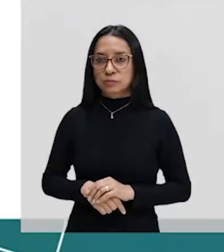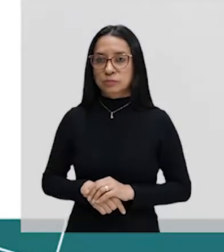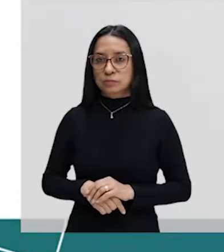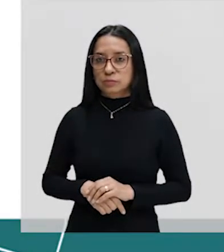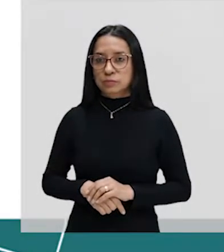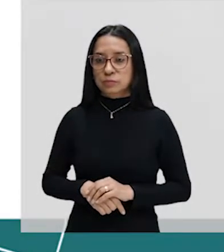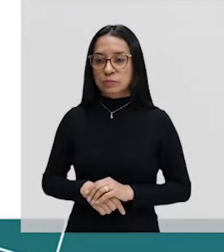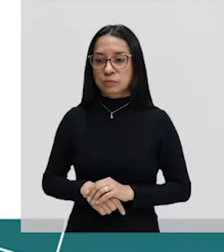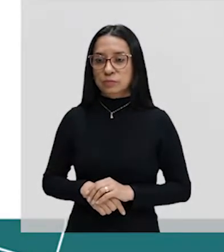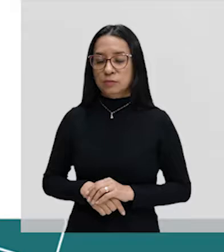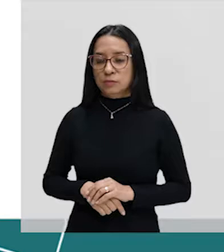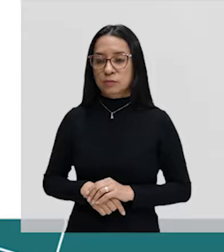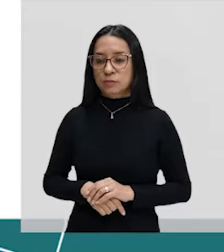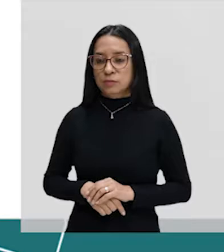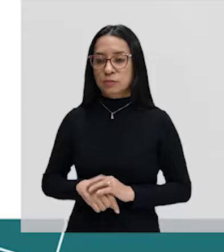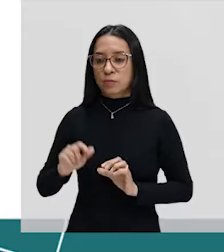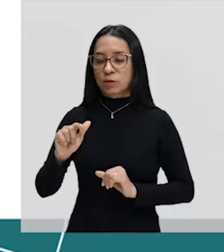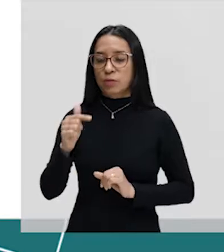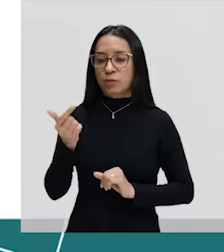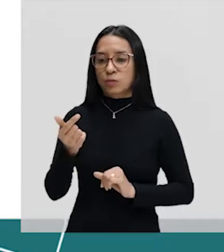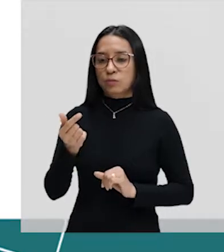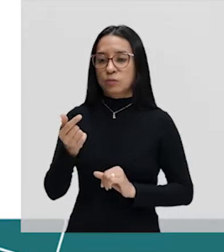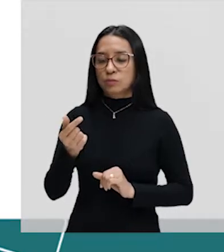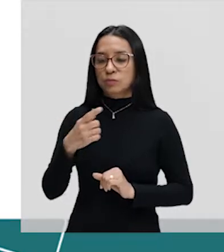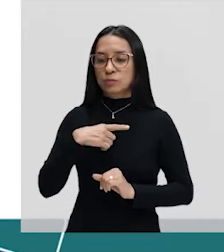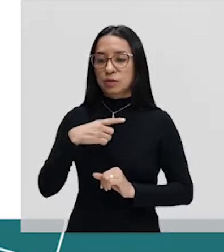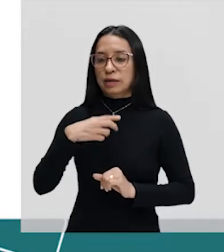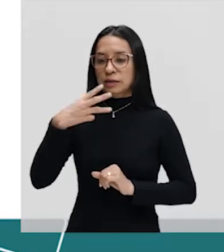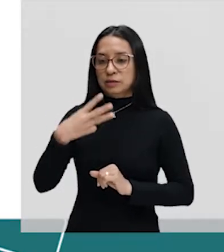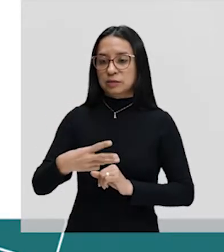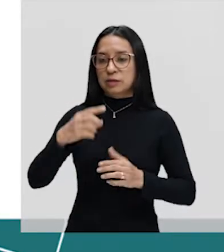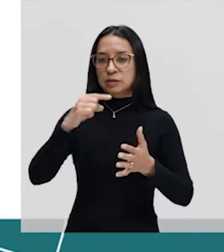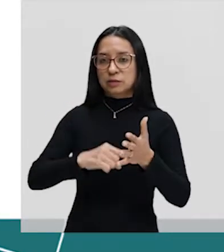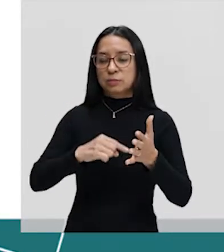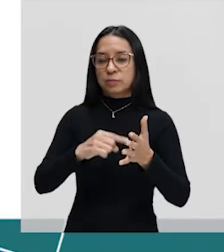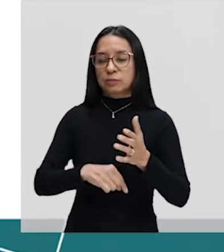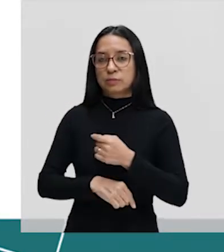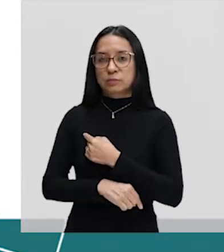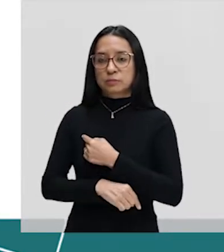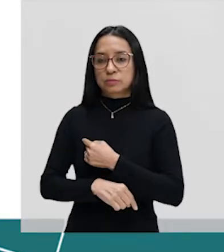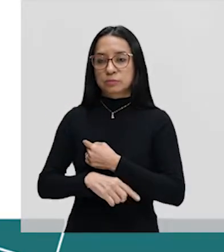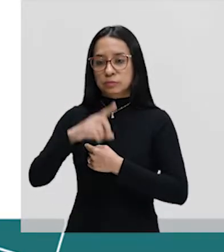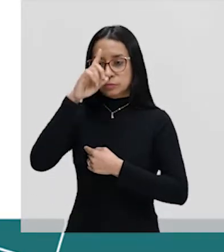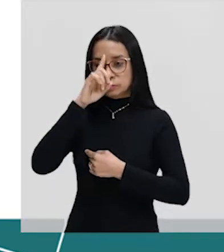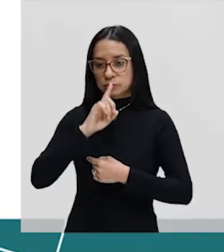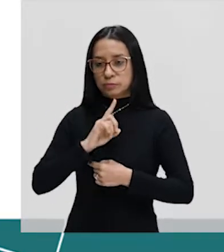6,75, o arremesso valerá o quê? 3 pontos. Tá bem aí de amarelo, ó.